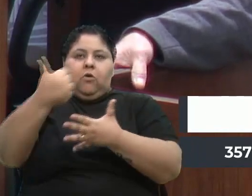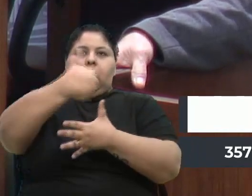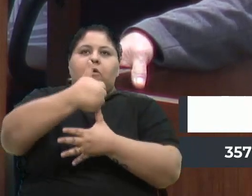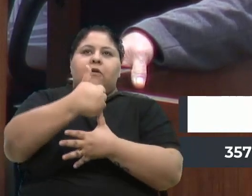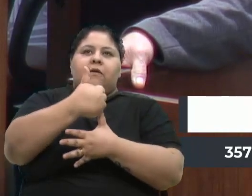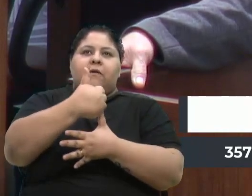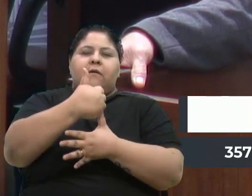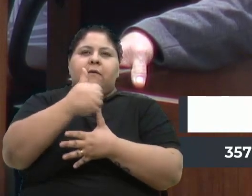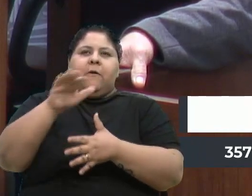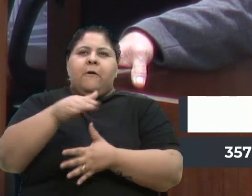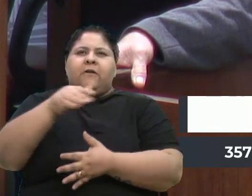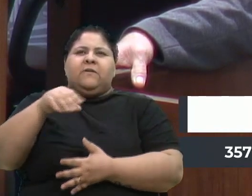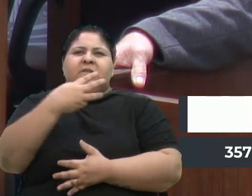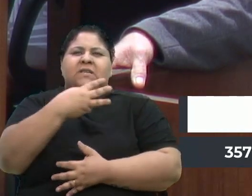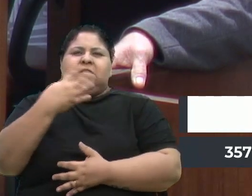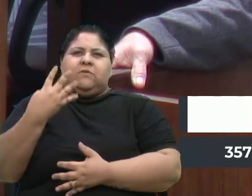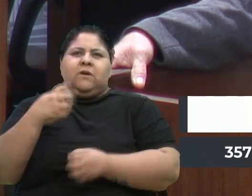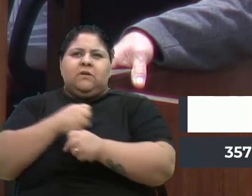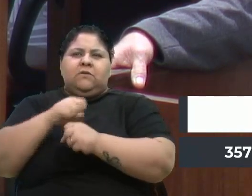anos atrás,